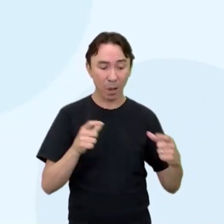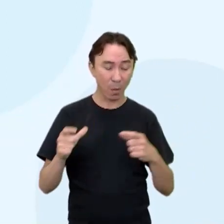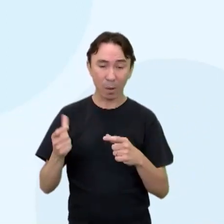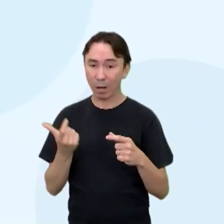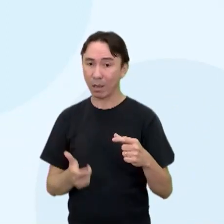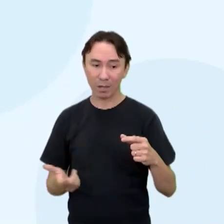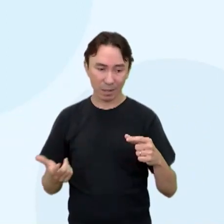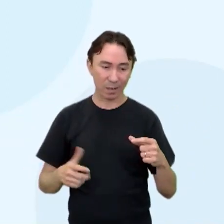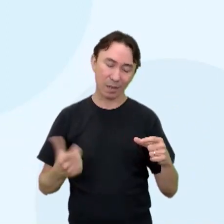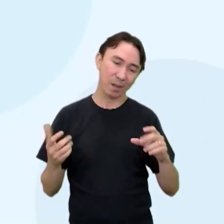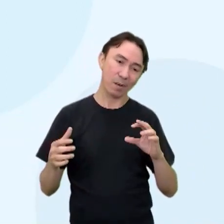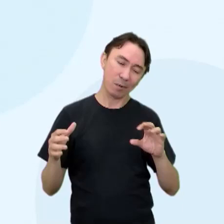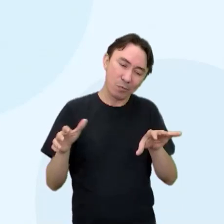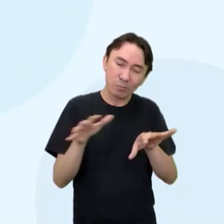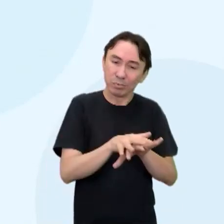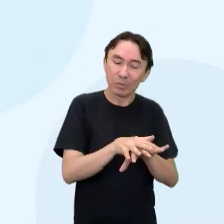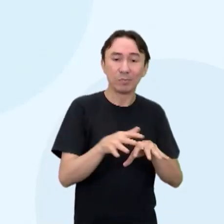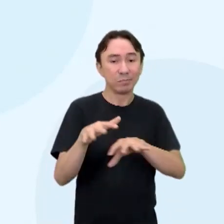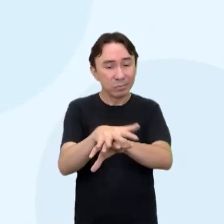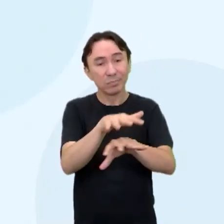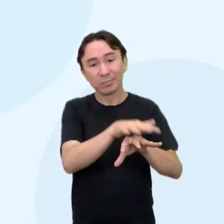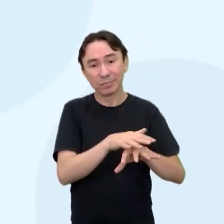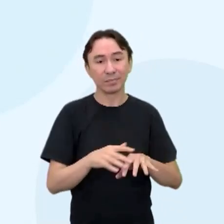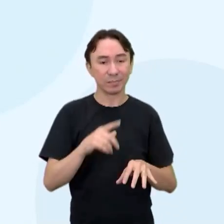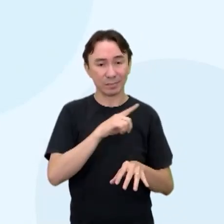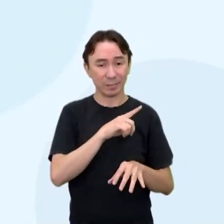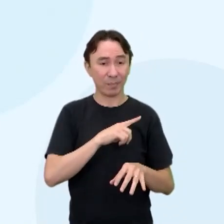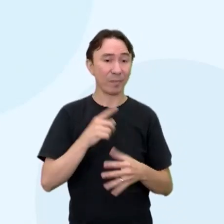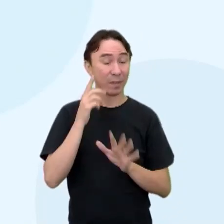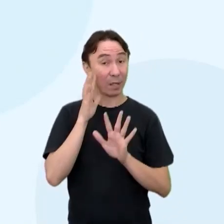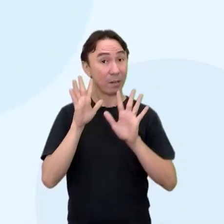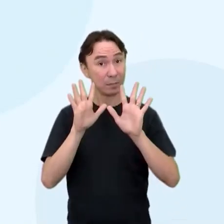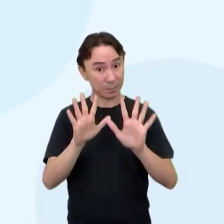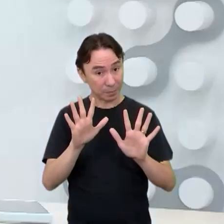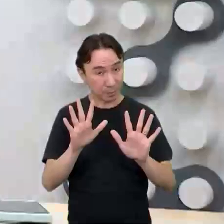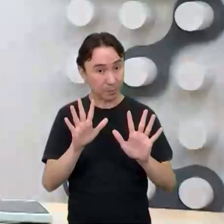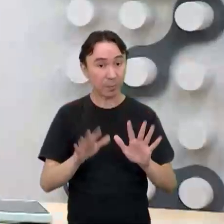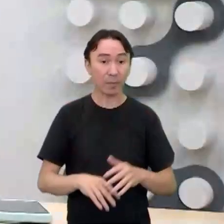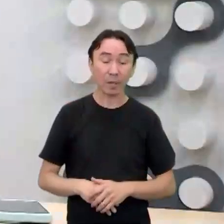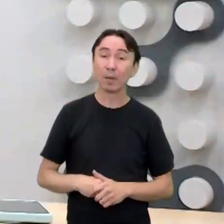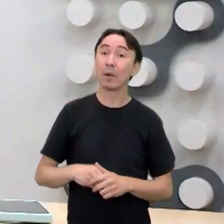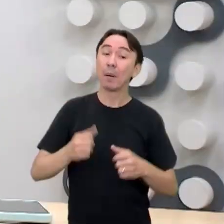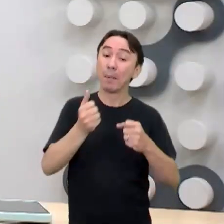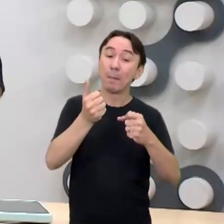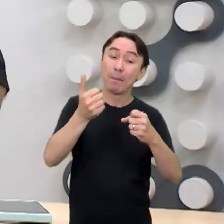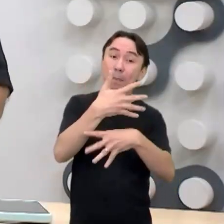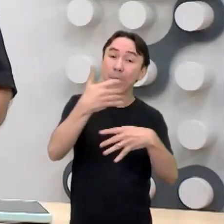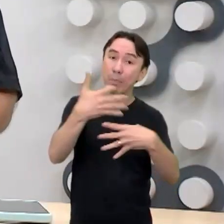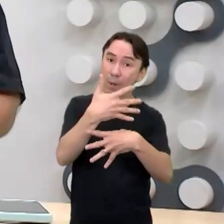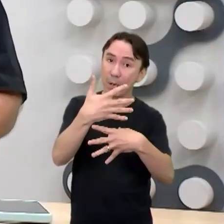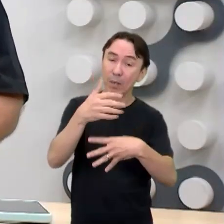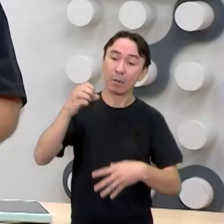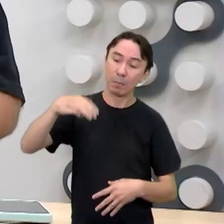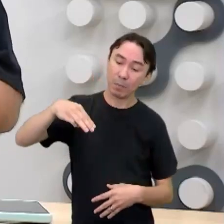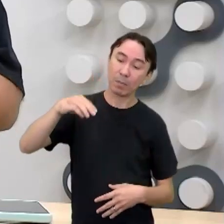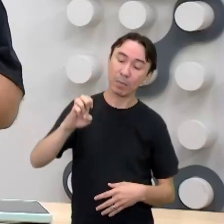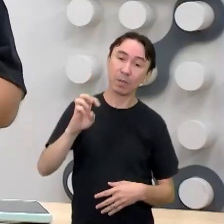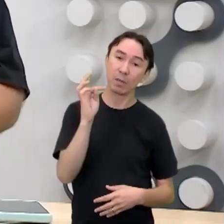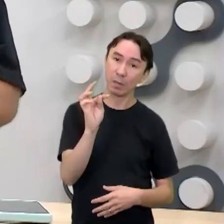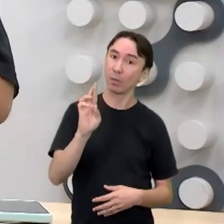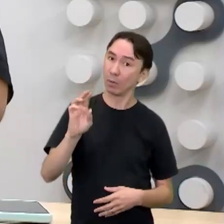contatos. Então as metrópoles se subdividem em 3 níveis. Então deixar claro aí que as consideradas metrópoles, elas têm aí,